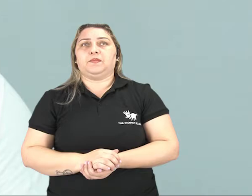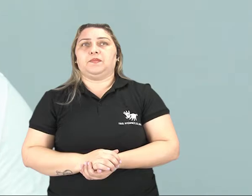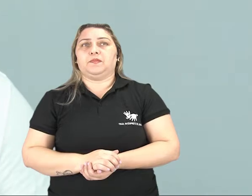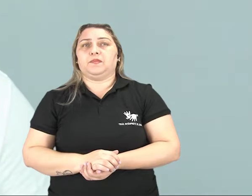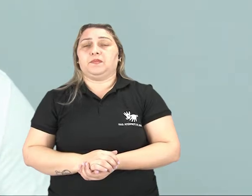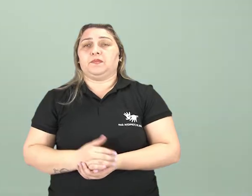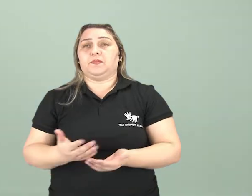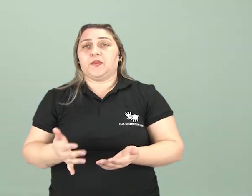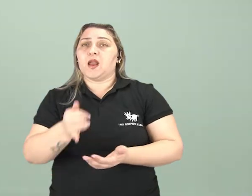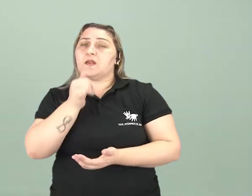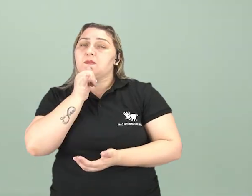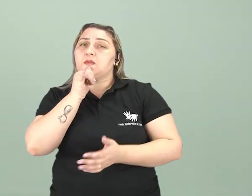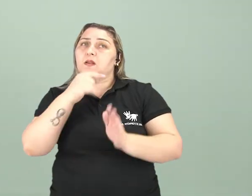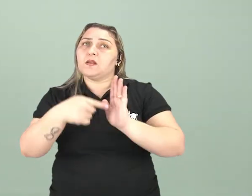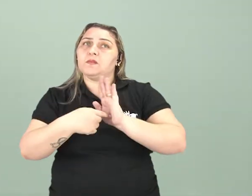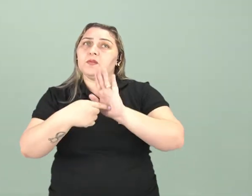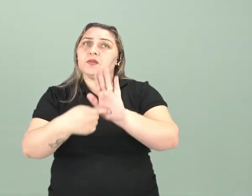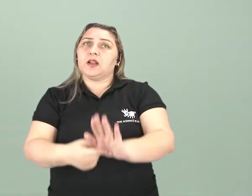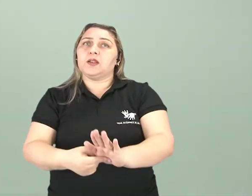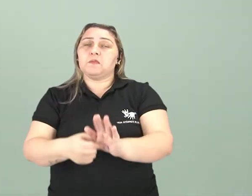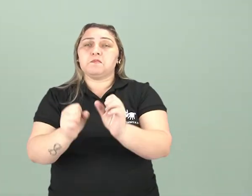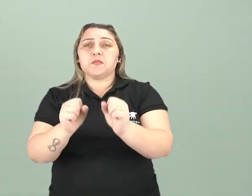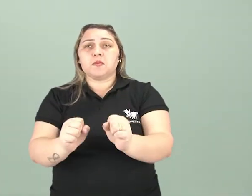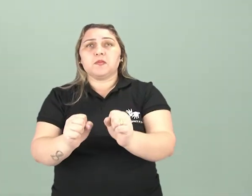certo? Vamos lá.